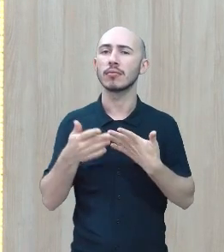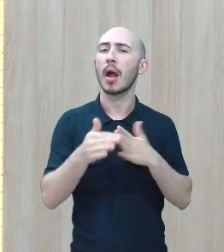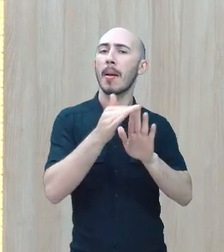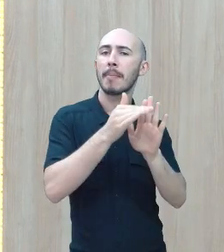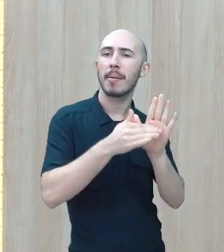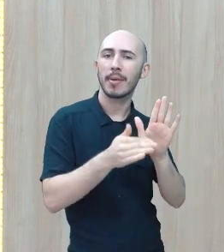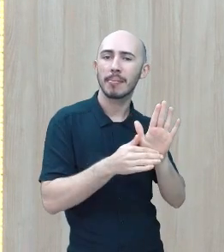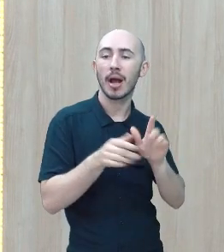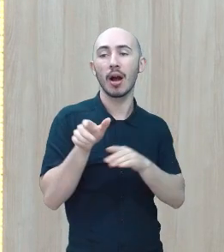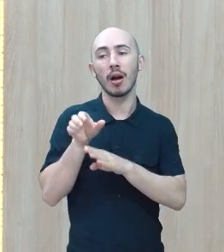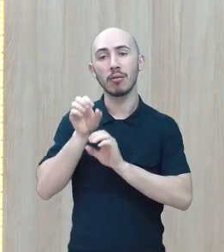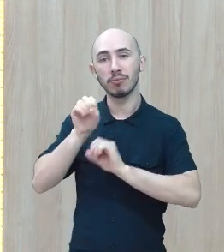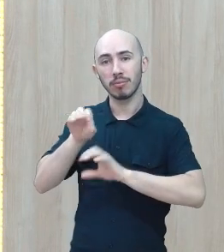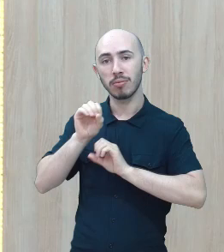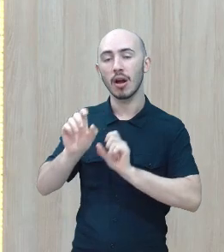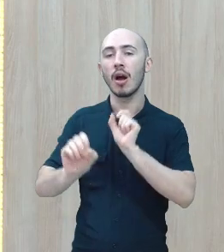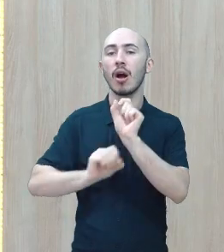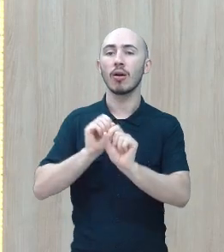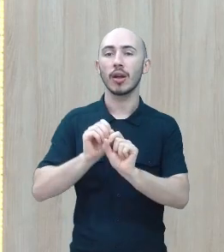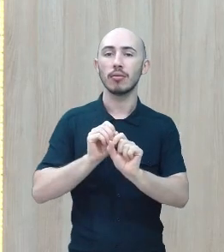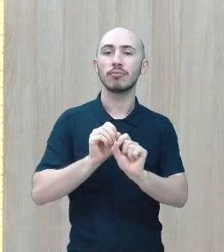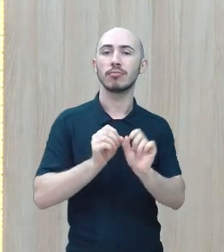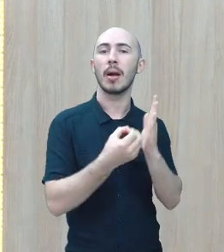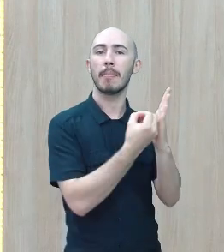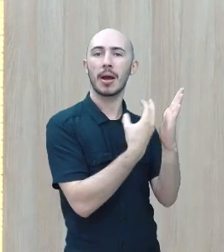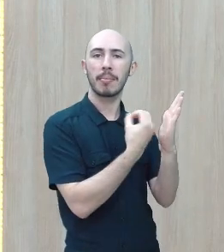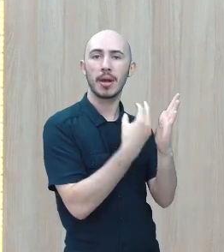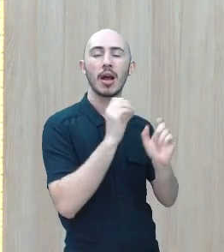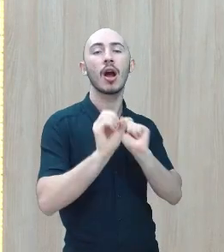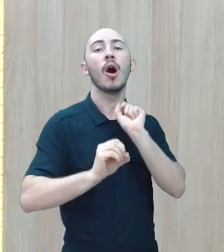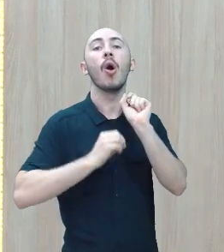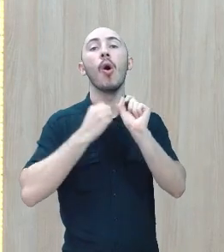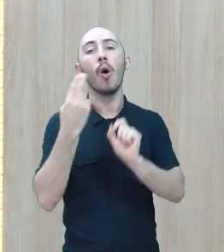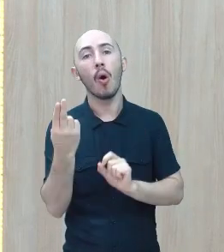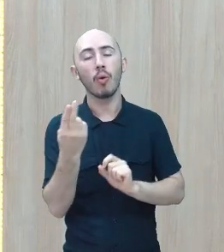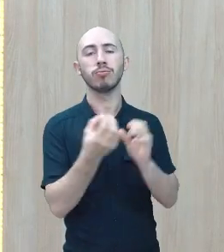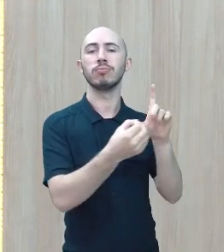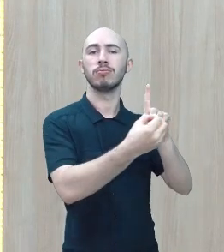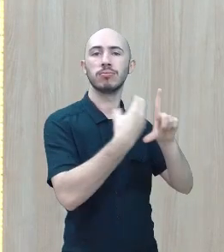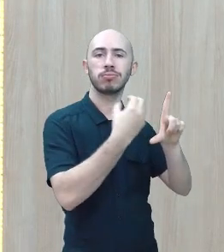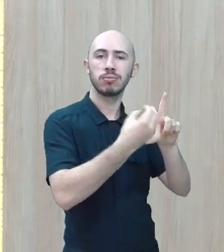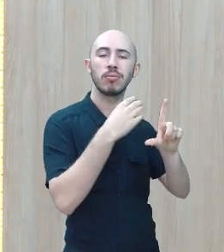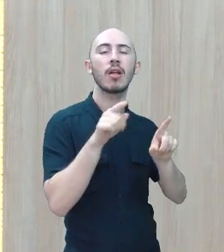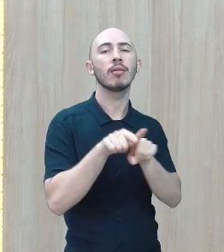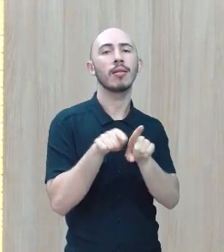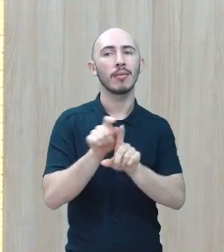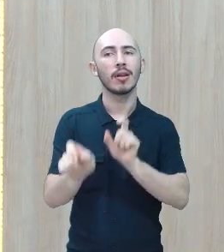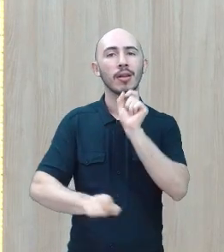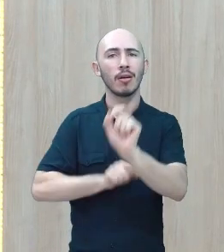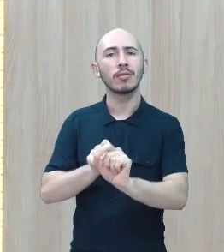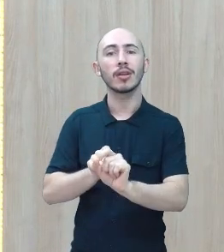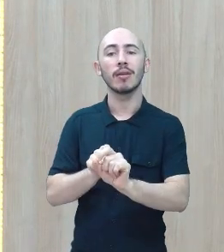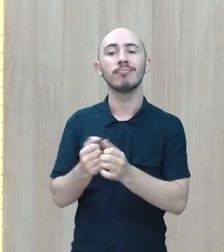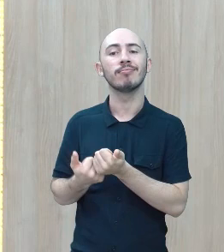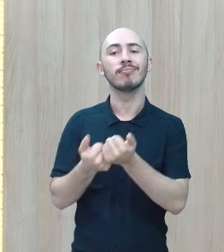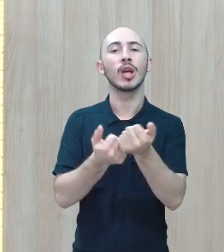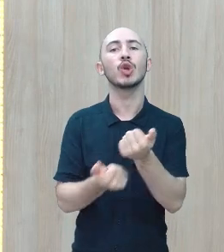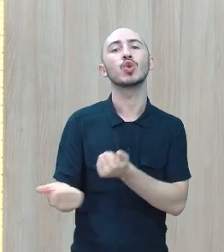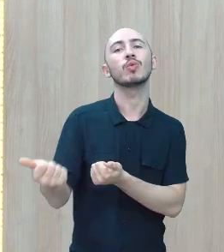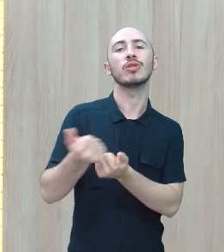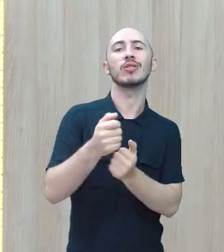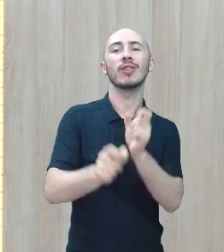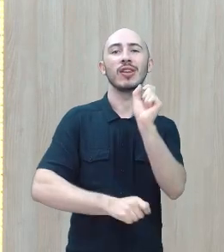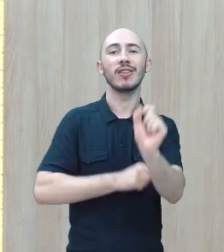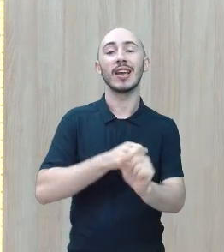pelo mesmo caminho, assim, de adaptação e de desenvolvimento, para suprir uma necessidade que ninguém tinha visto antes,